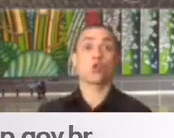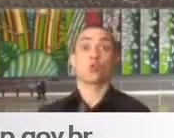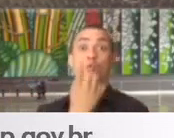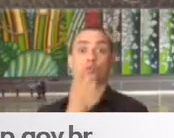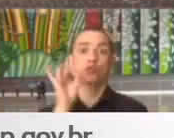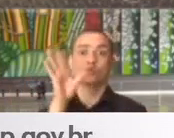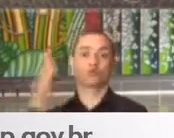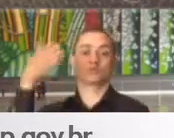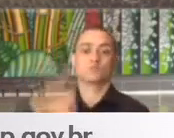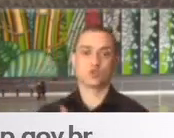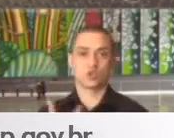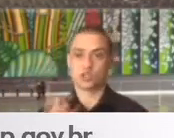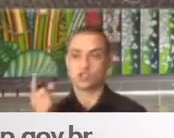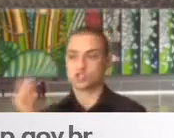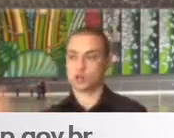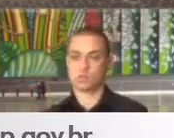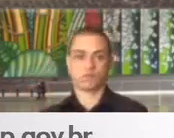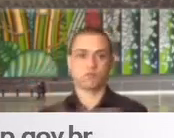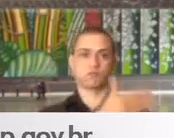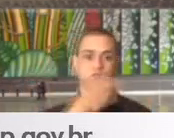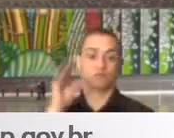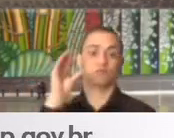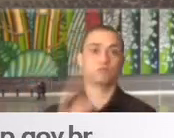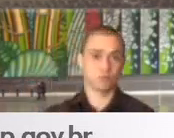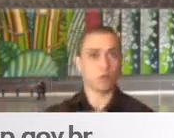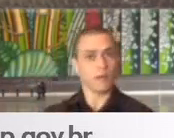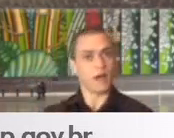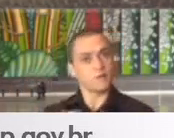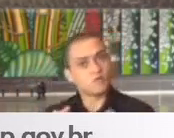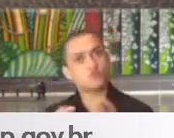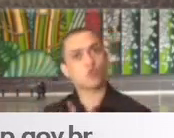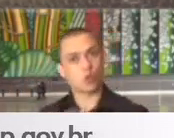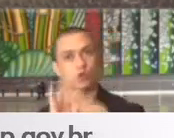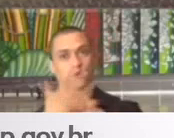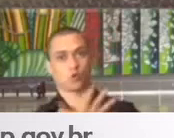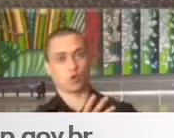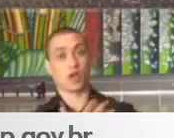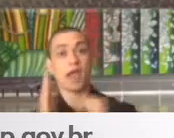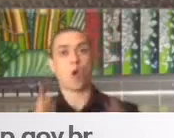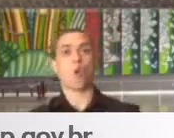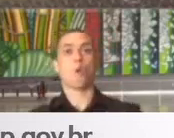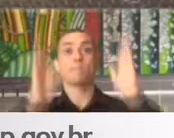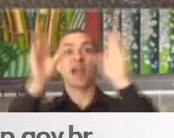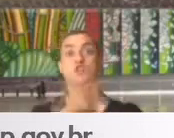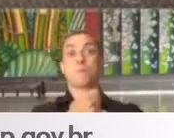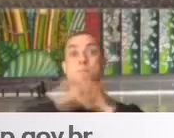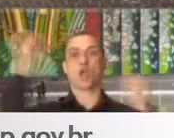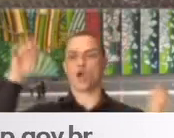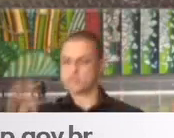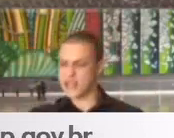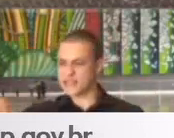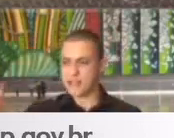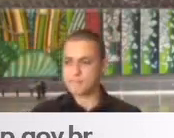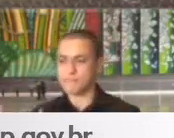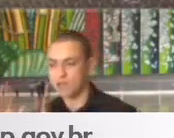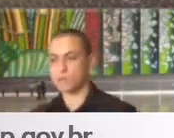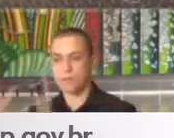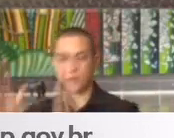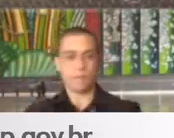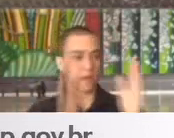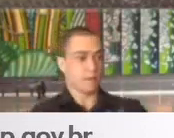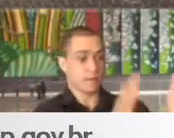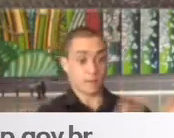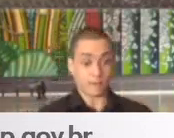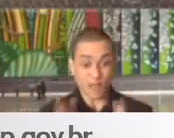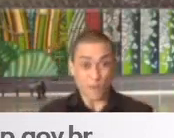do enfrentamento desta crise, que é exatamente o seu prédio maior, onde tem